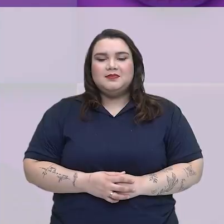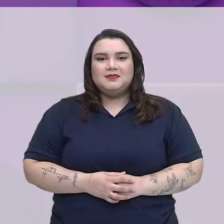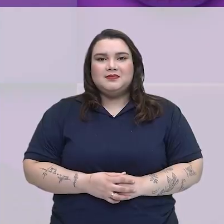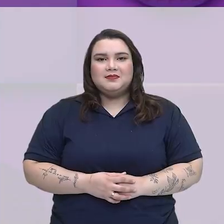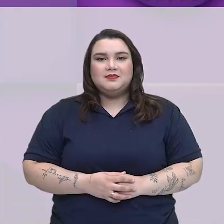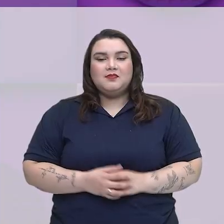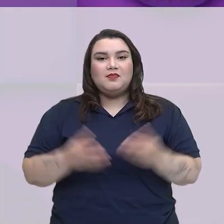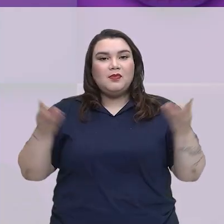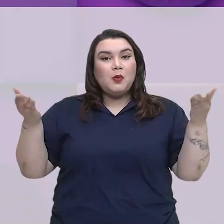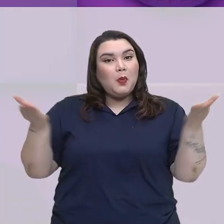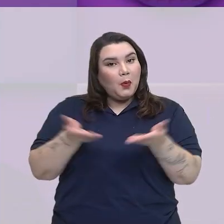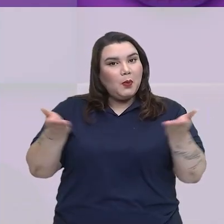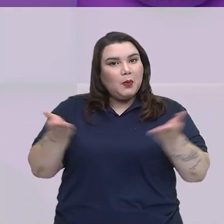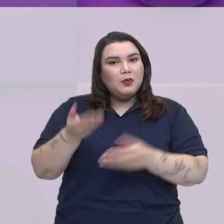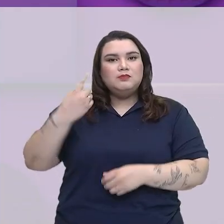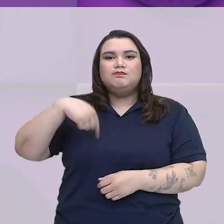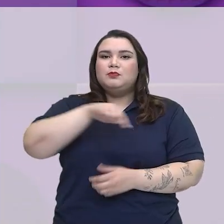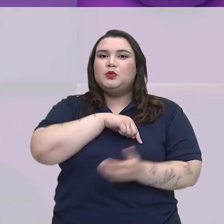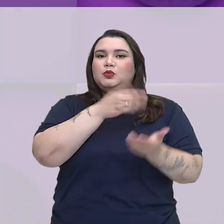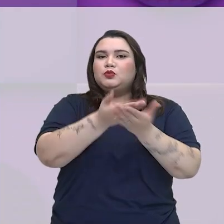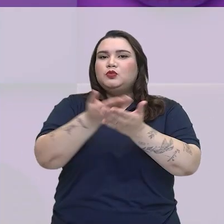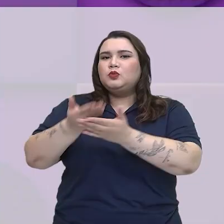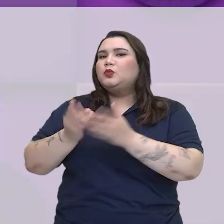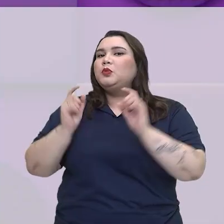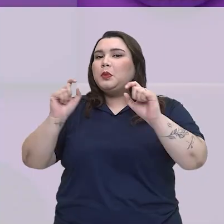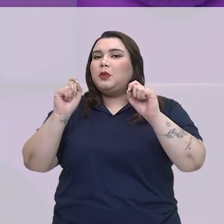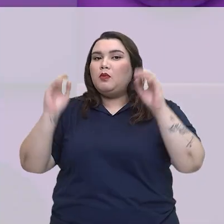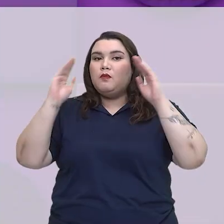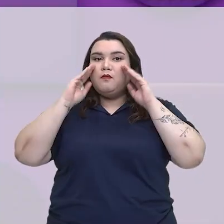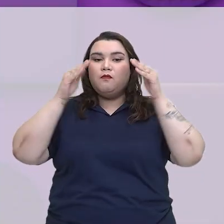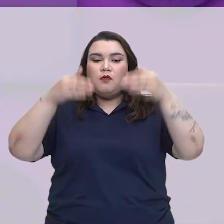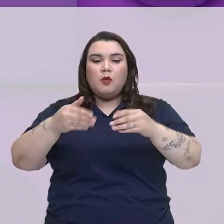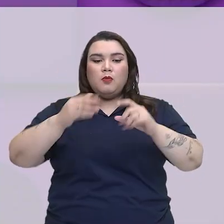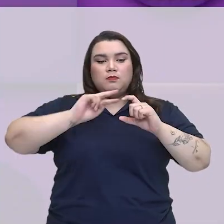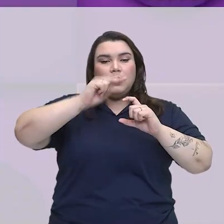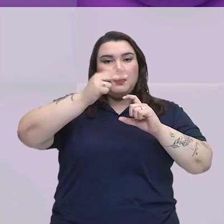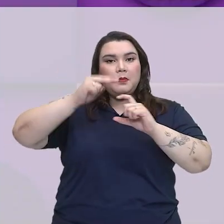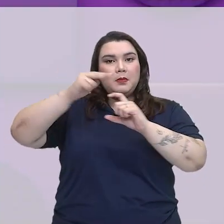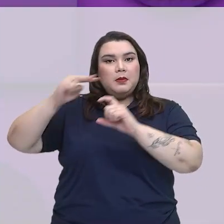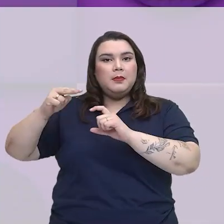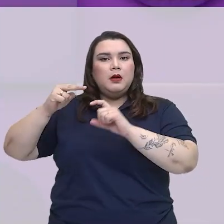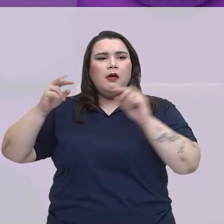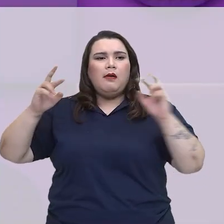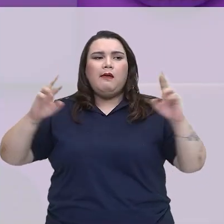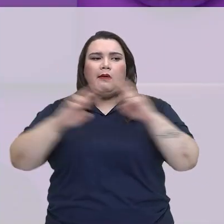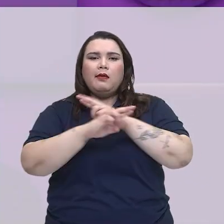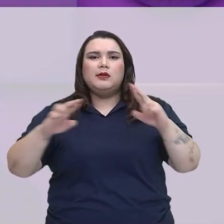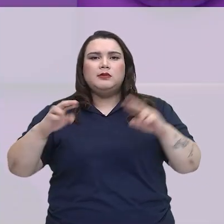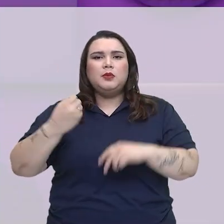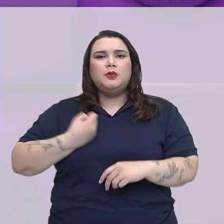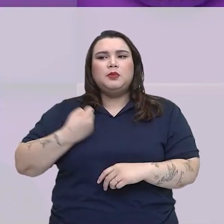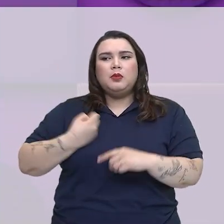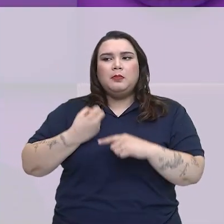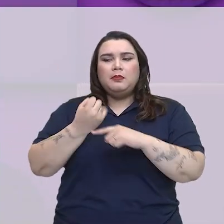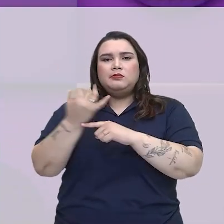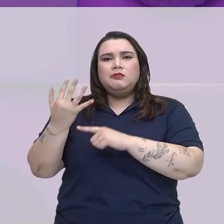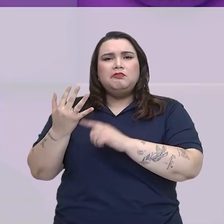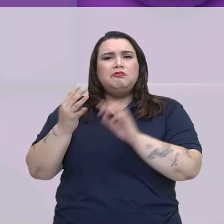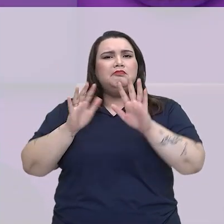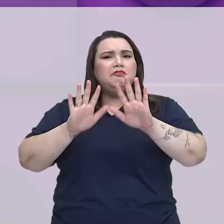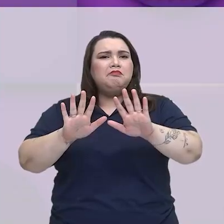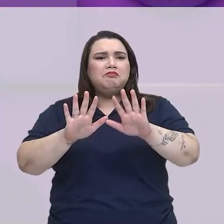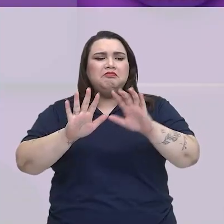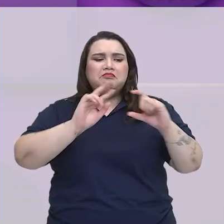Hoje nós vamos aprender a potenciação com números decimais. Mas primeiro, o que é a potenciação?